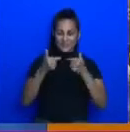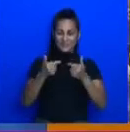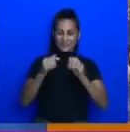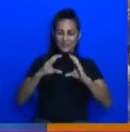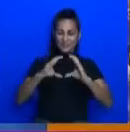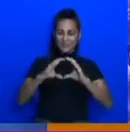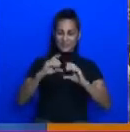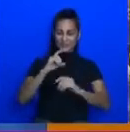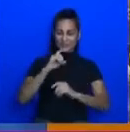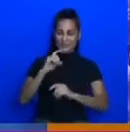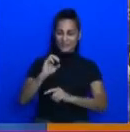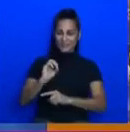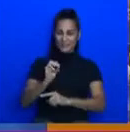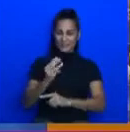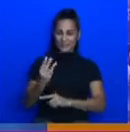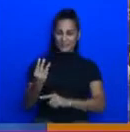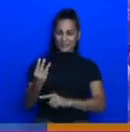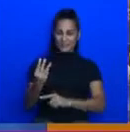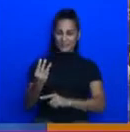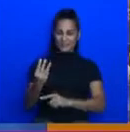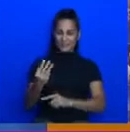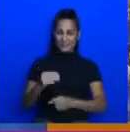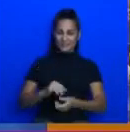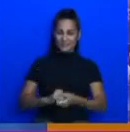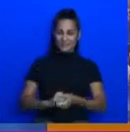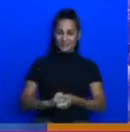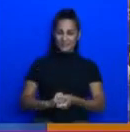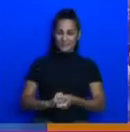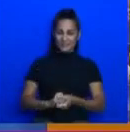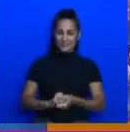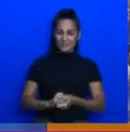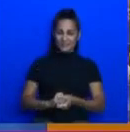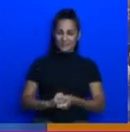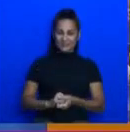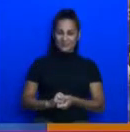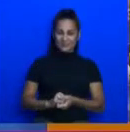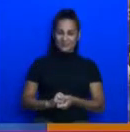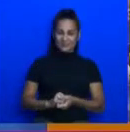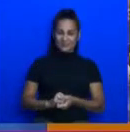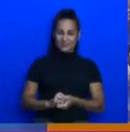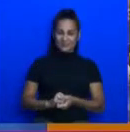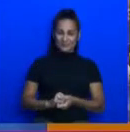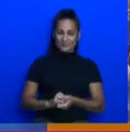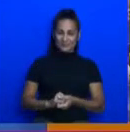Vem sorte. Bola verde, número 03. Verde, 03.